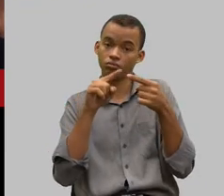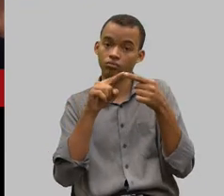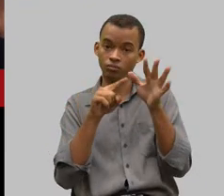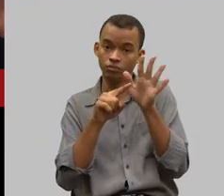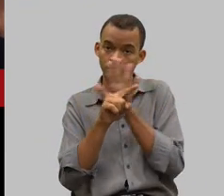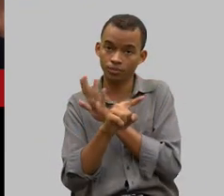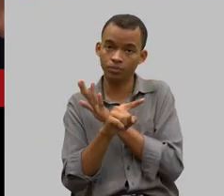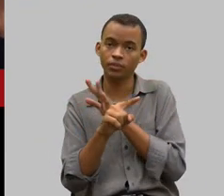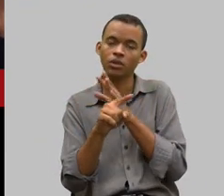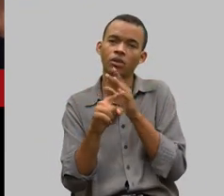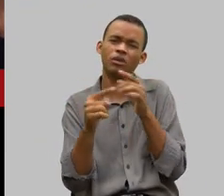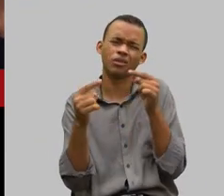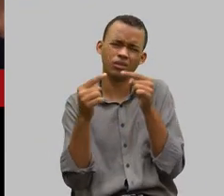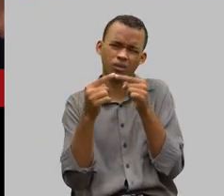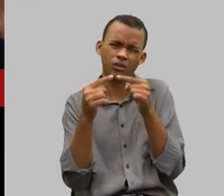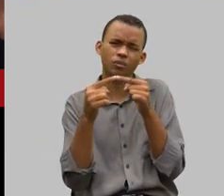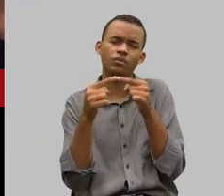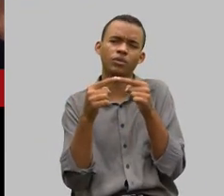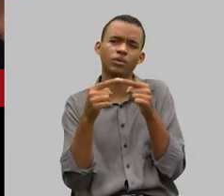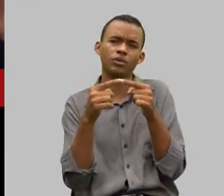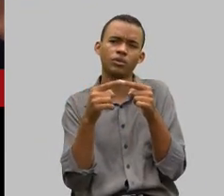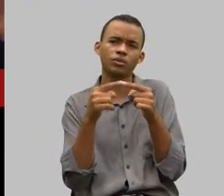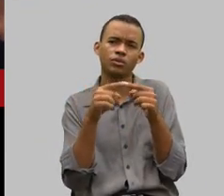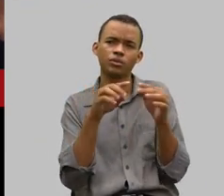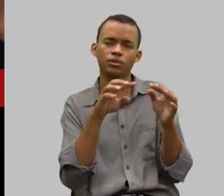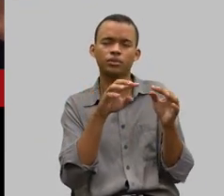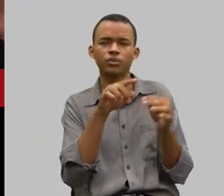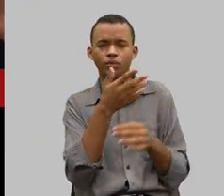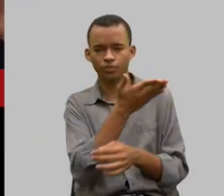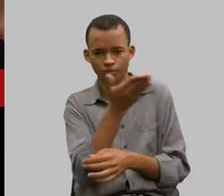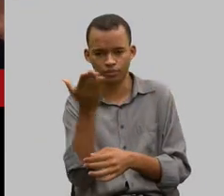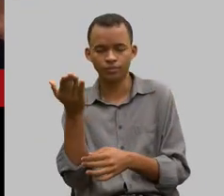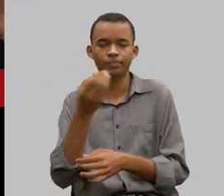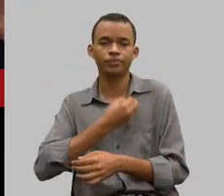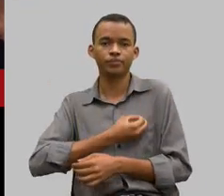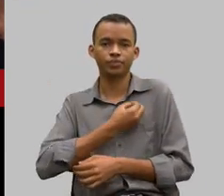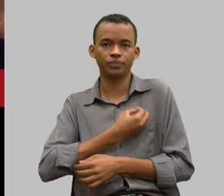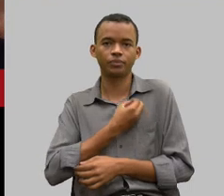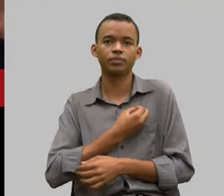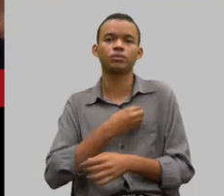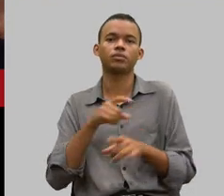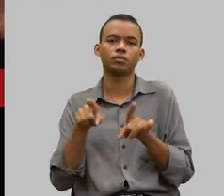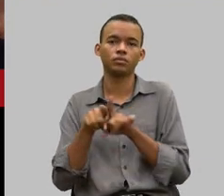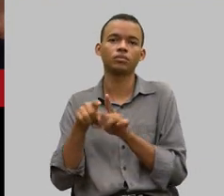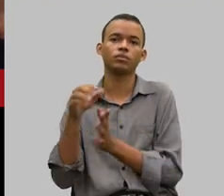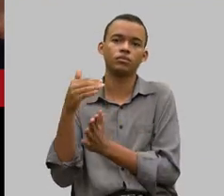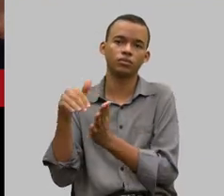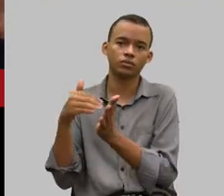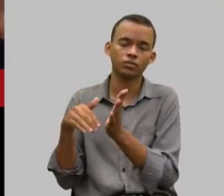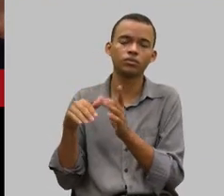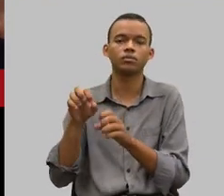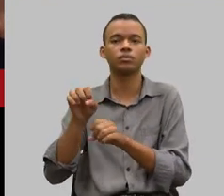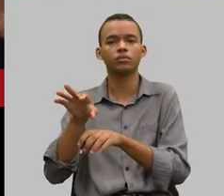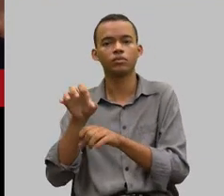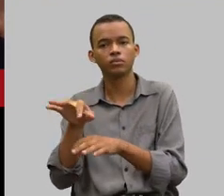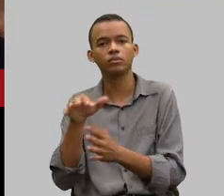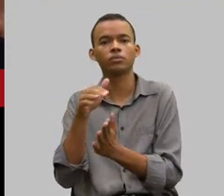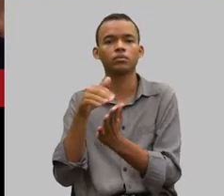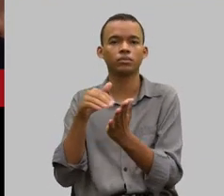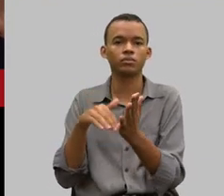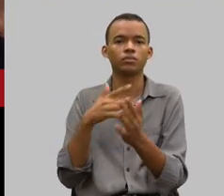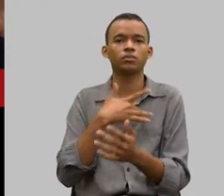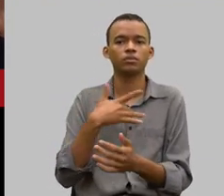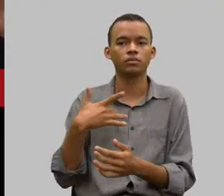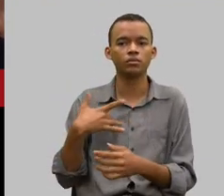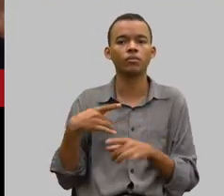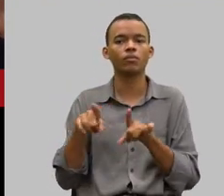contempla todas as pastas presentes na mesa e também outras como a secretaria de educação saúde e a